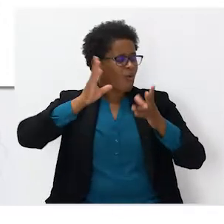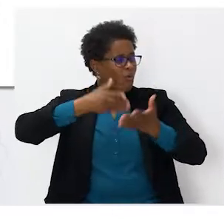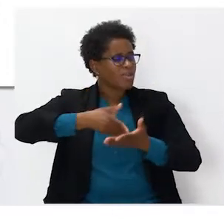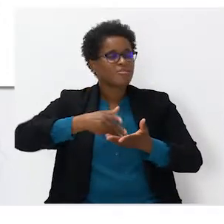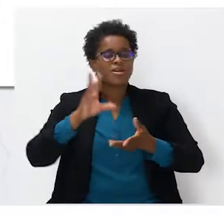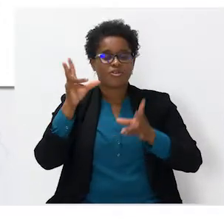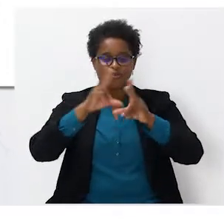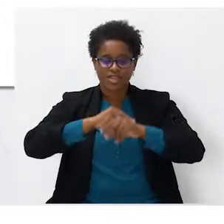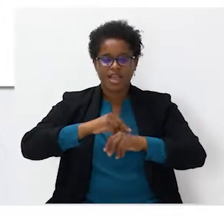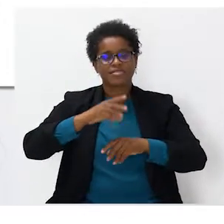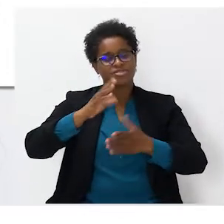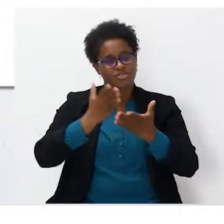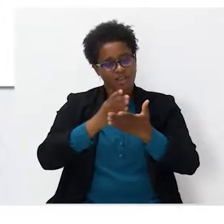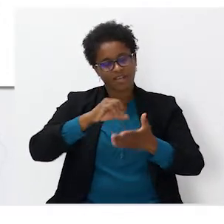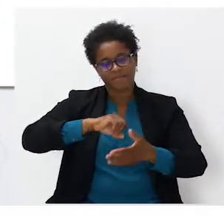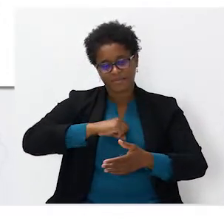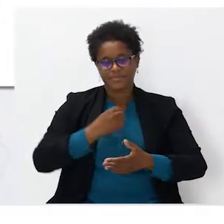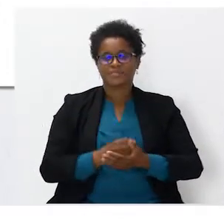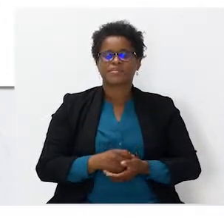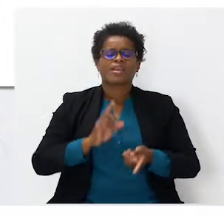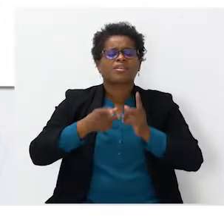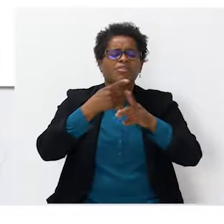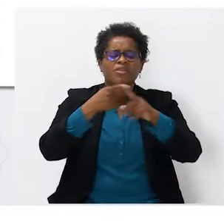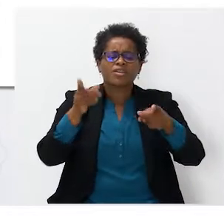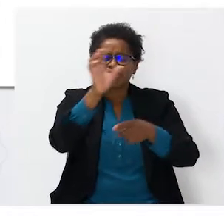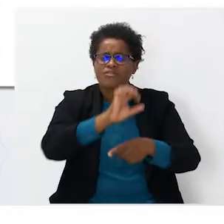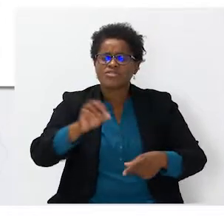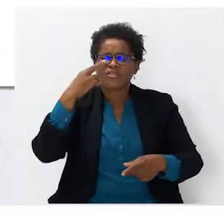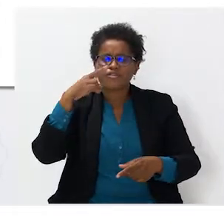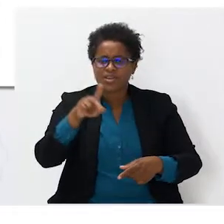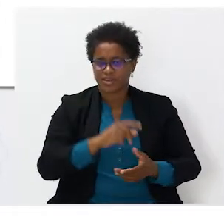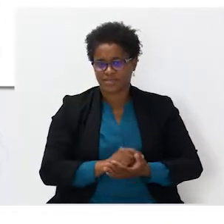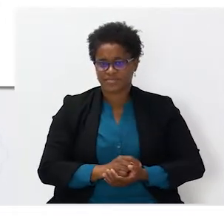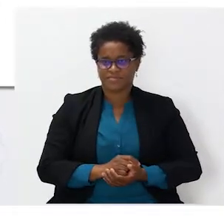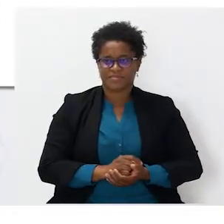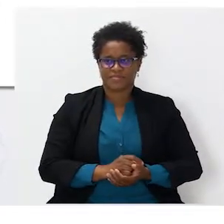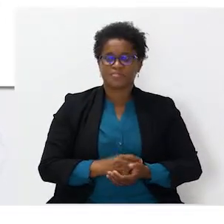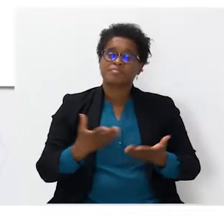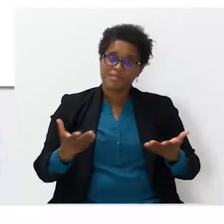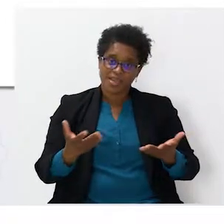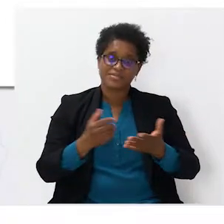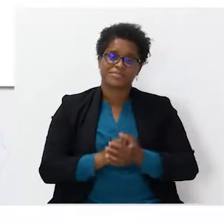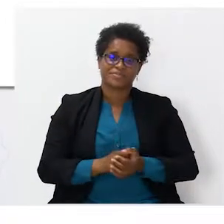da minha escola. Que diferença que vocês notaram? Bem,